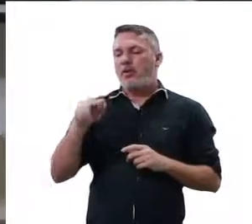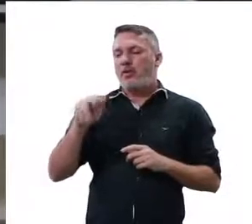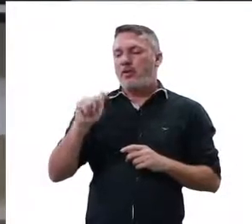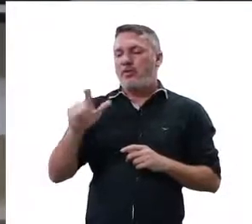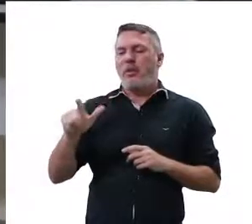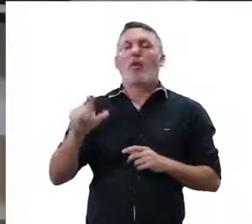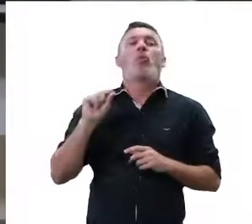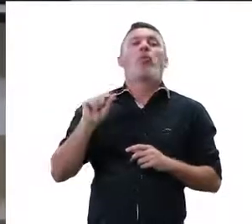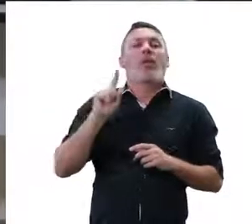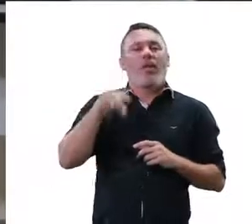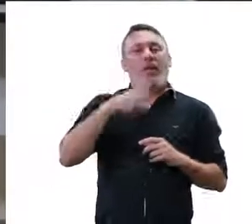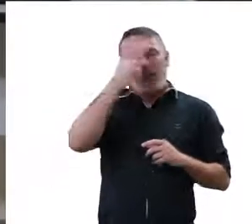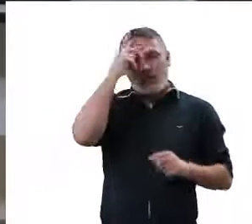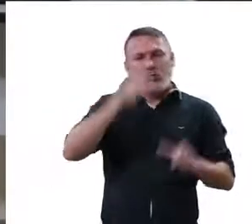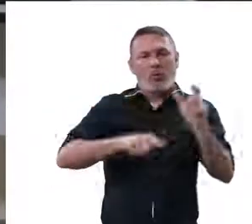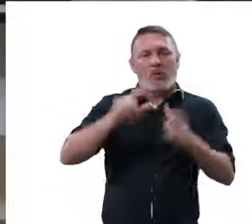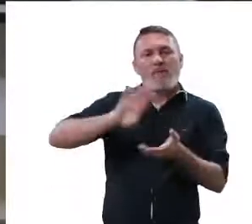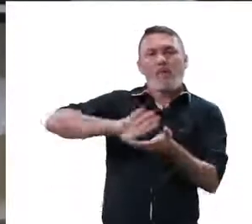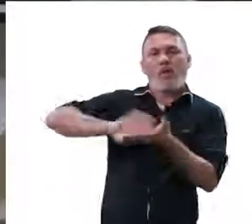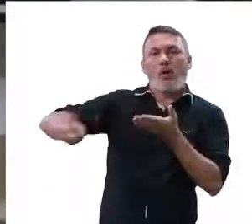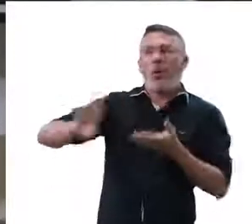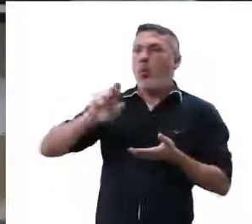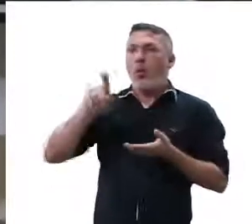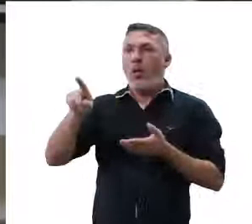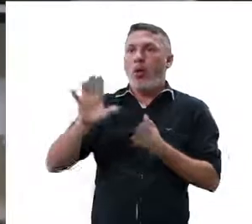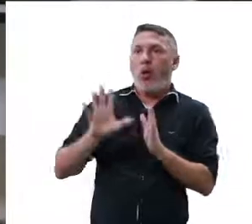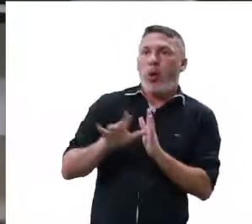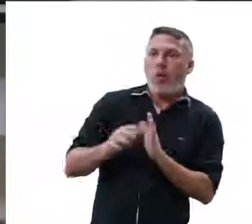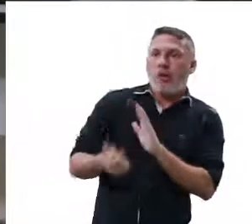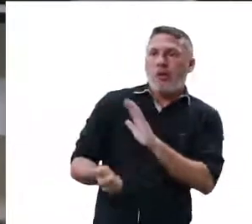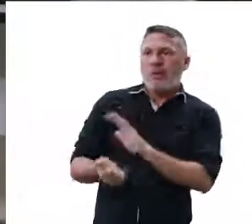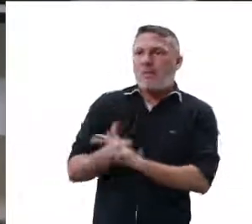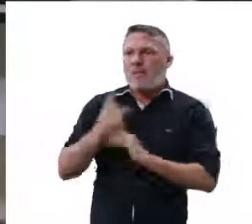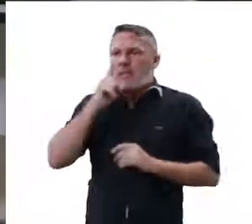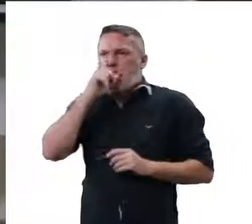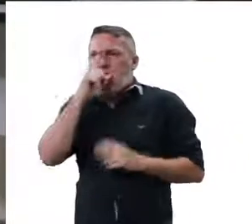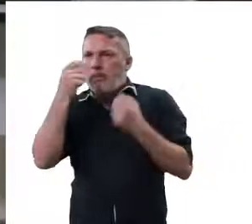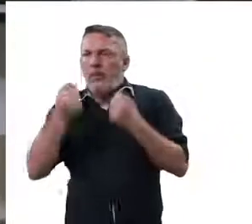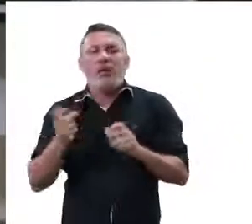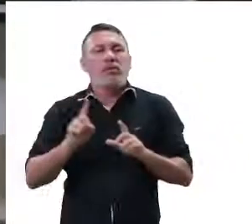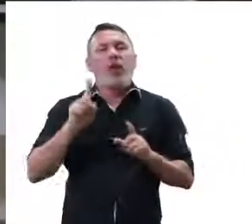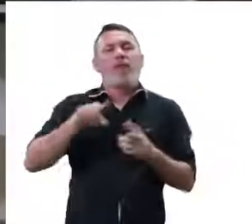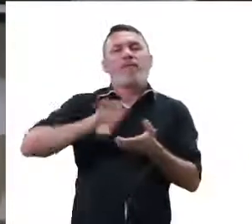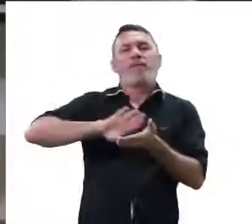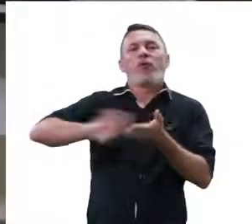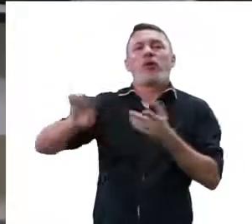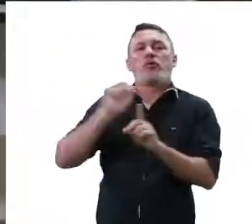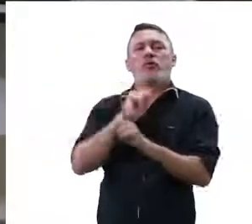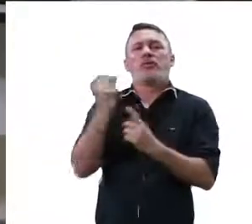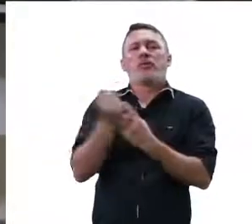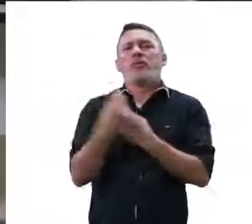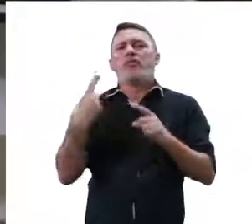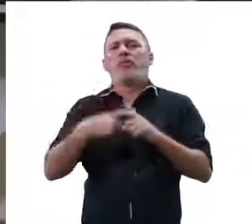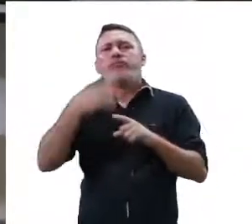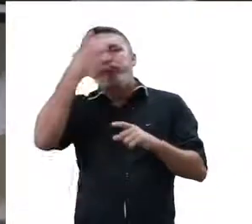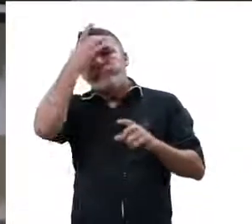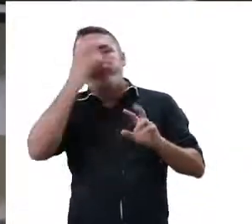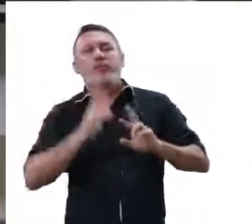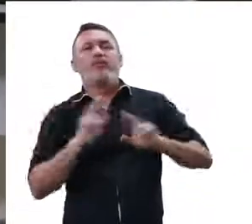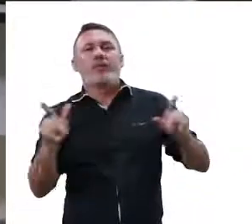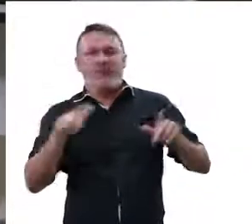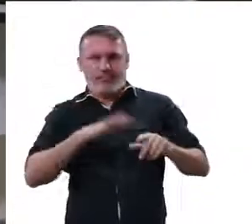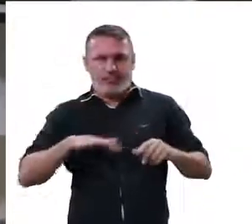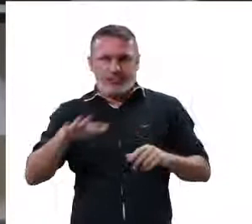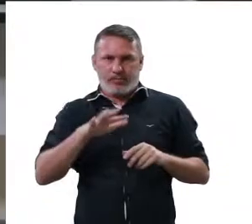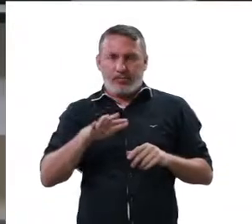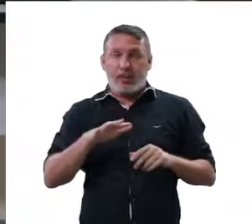Marginal é aquele sujeito que está à margem da sociedade. Não é o criminoso, não é o bandido, não é o facínora. É aquele sujeito